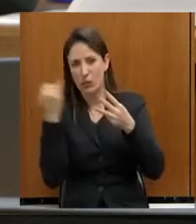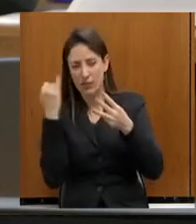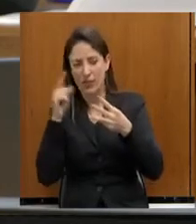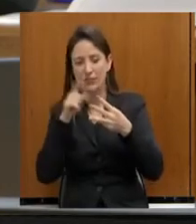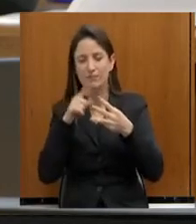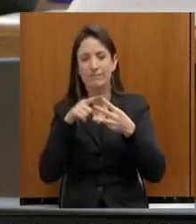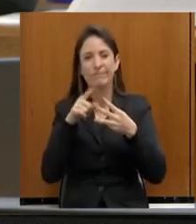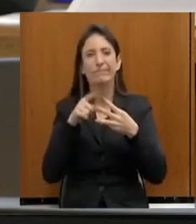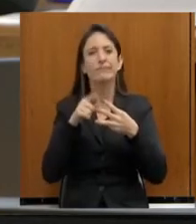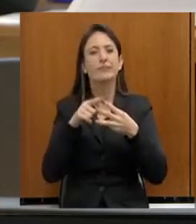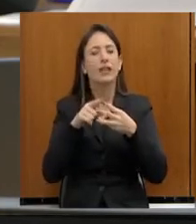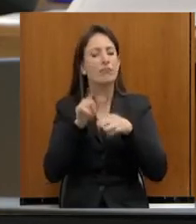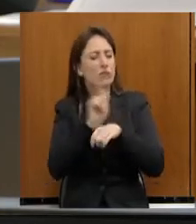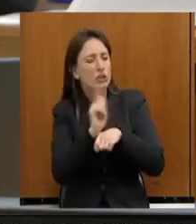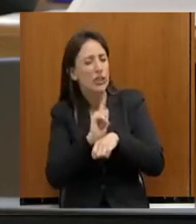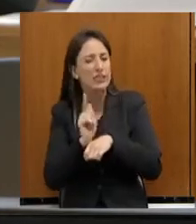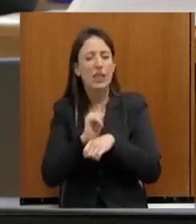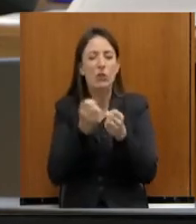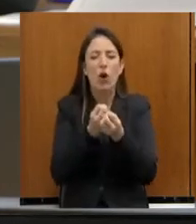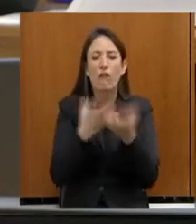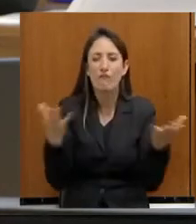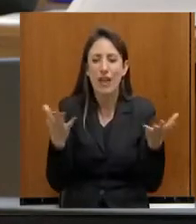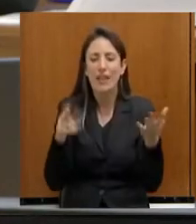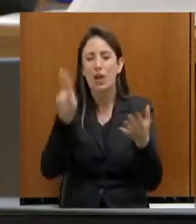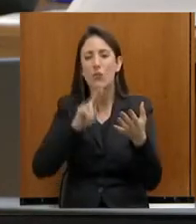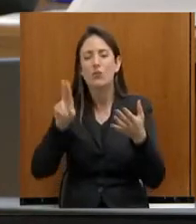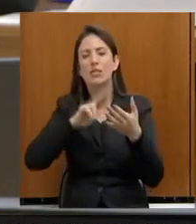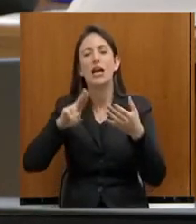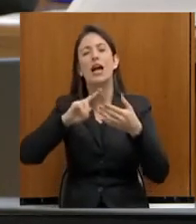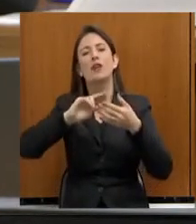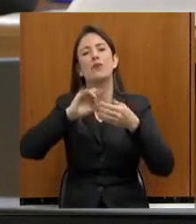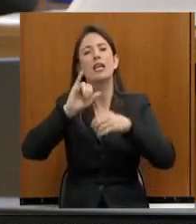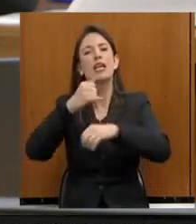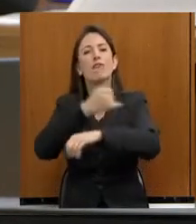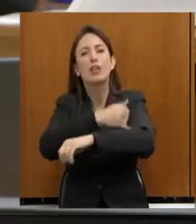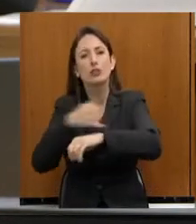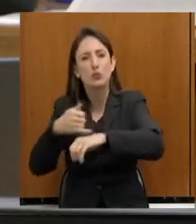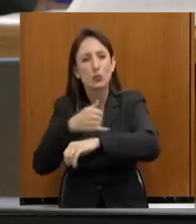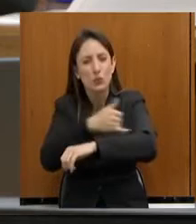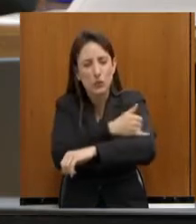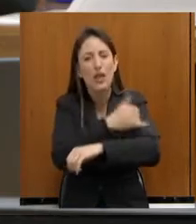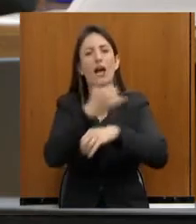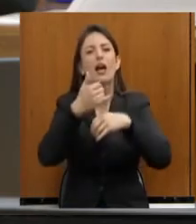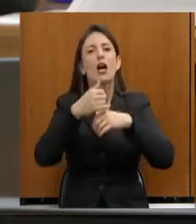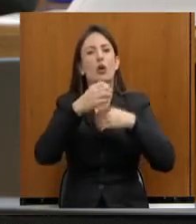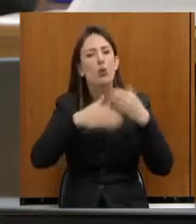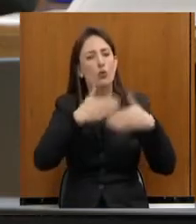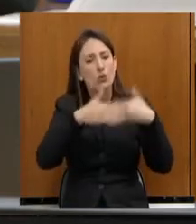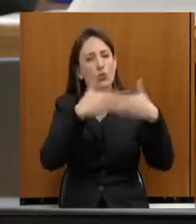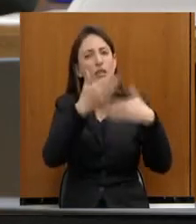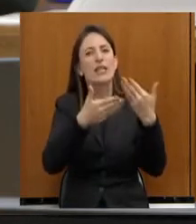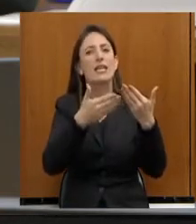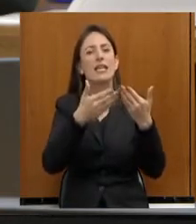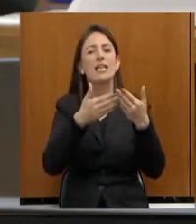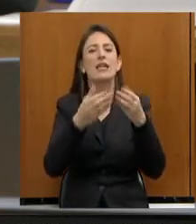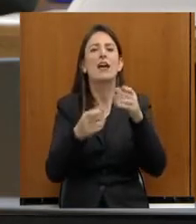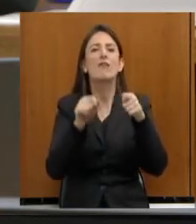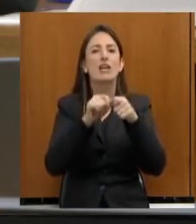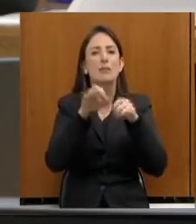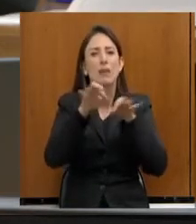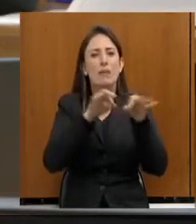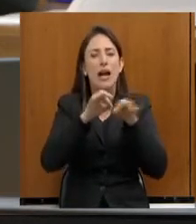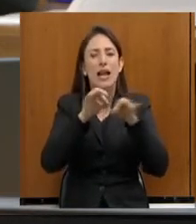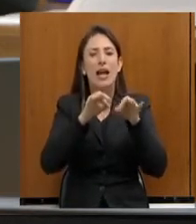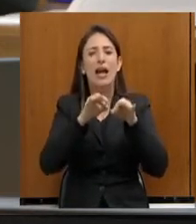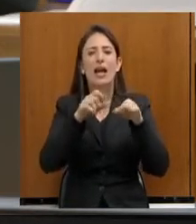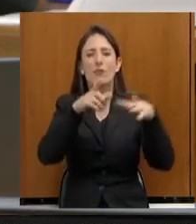através de infraestrutura construída a revitalização de bacias que agora Deputado nos no